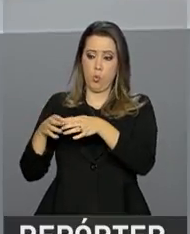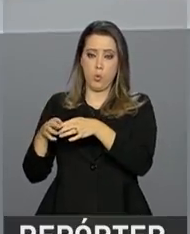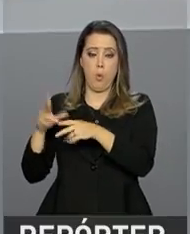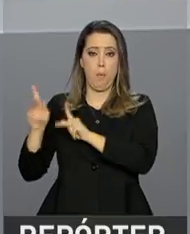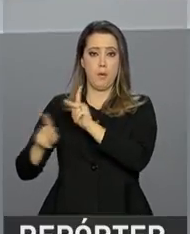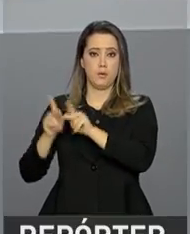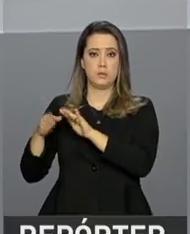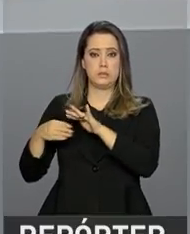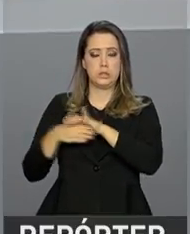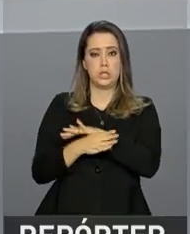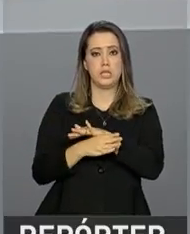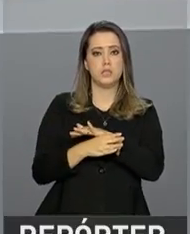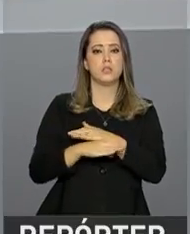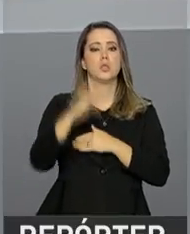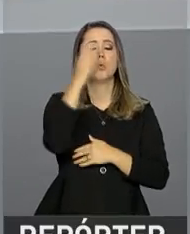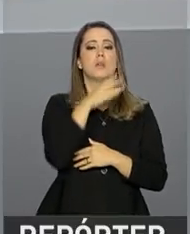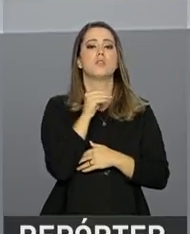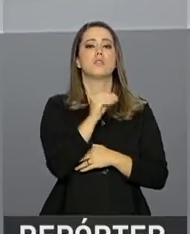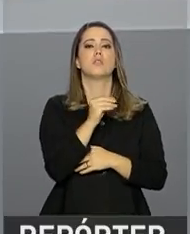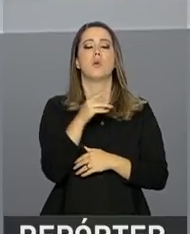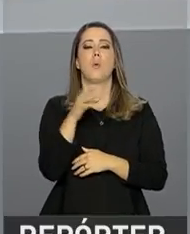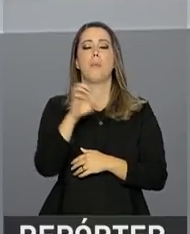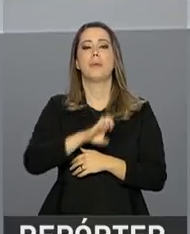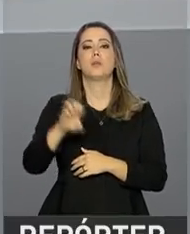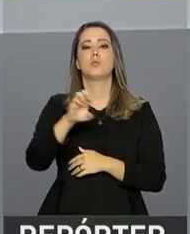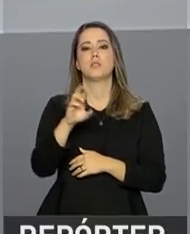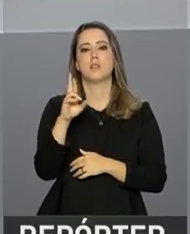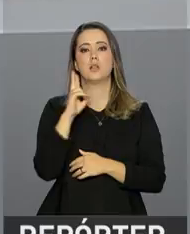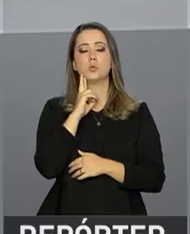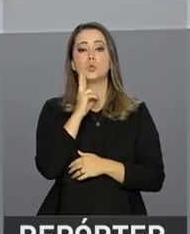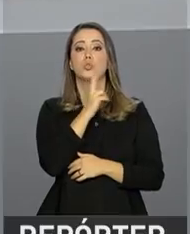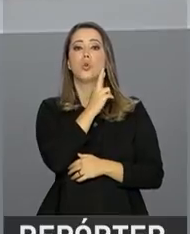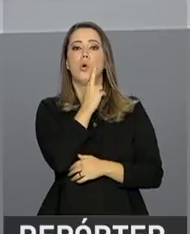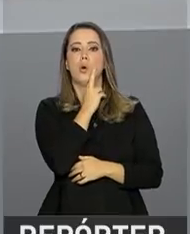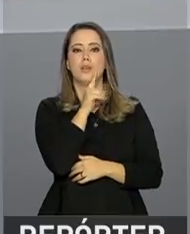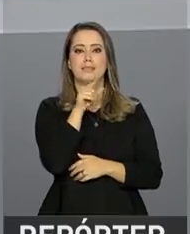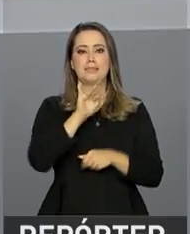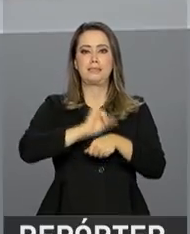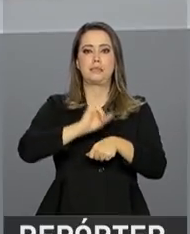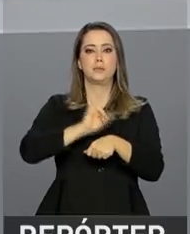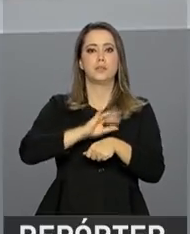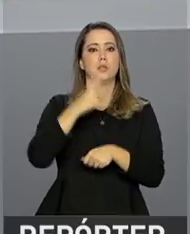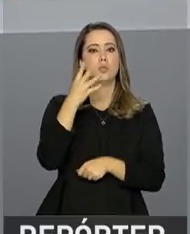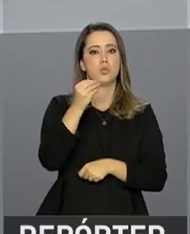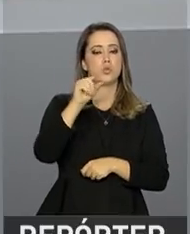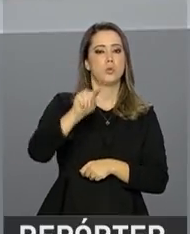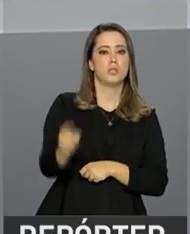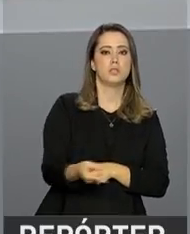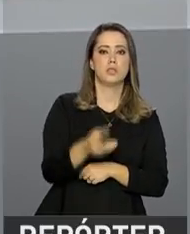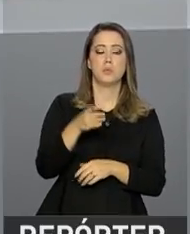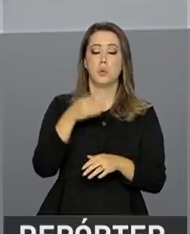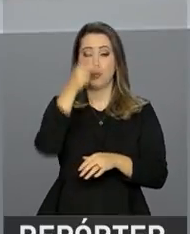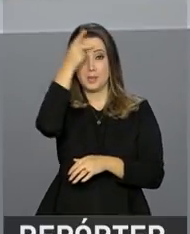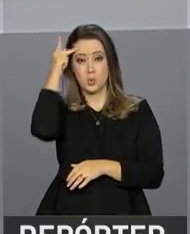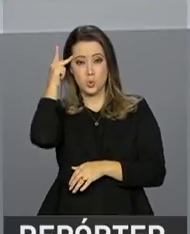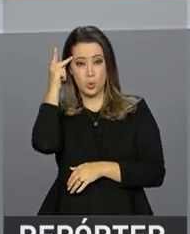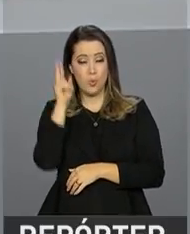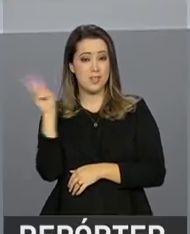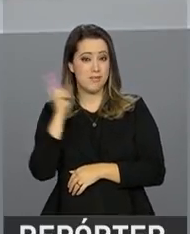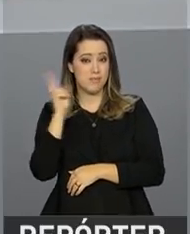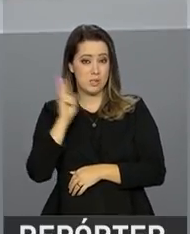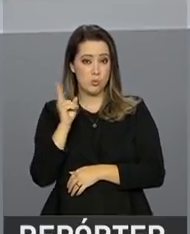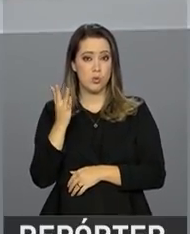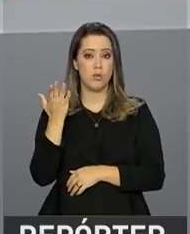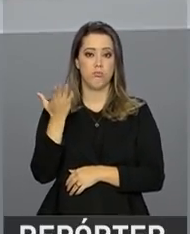brasil pelo estado de roraima de acordo com a prefeitura de boa vista acap o estado já abriga 40 mil imigrantes da venezuela o